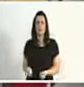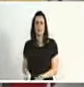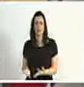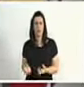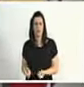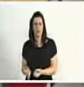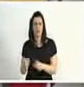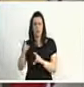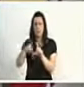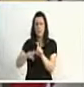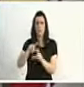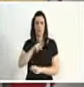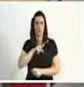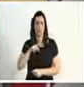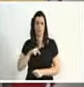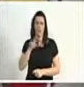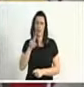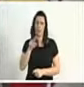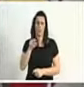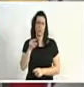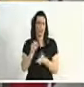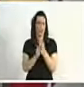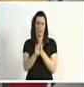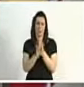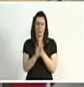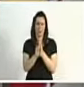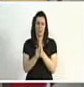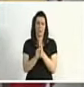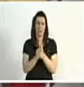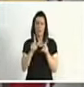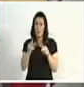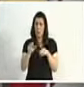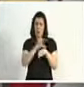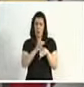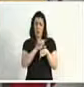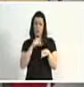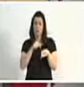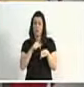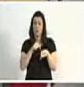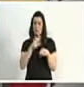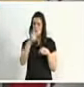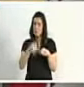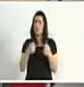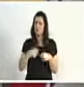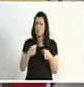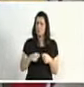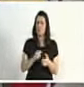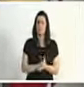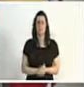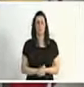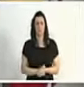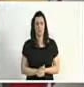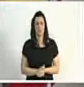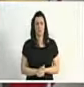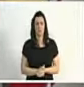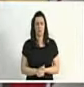chamada dívida pública, que nunca foi auditada, como determina a Constituição, artigo 26 dos atos das